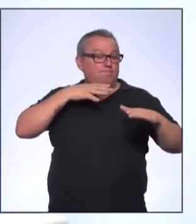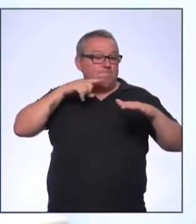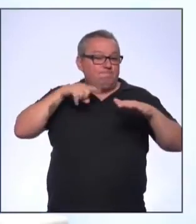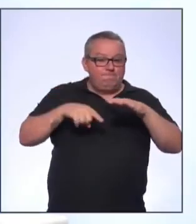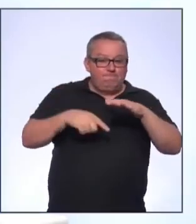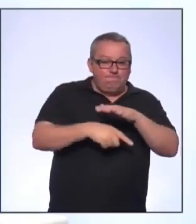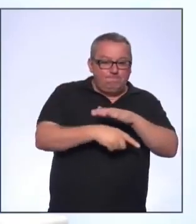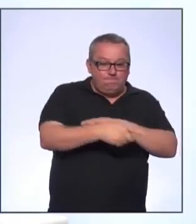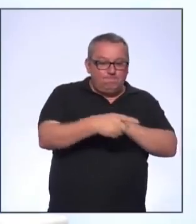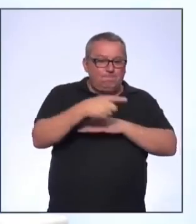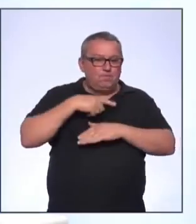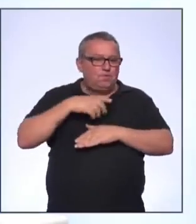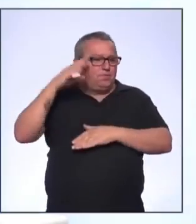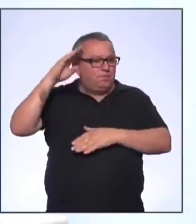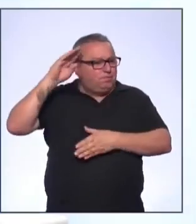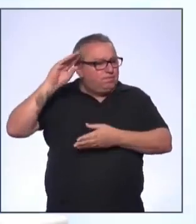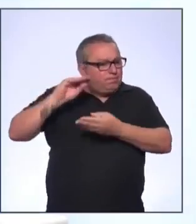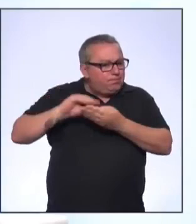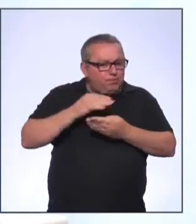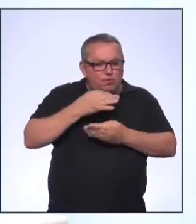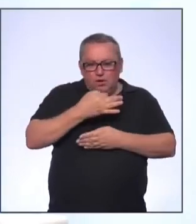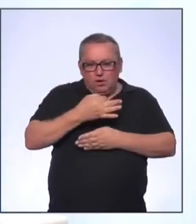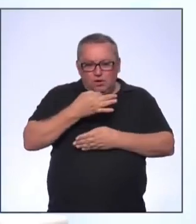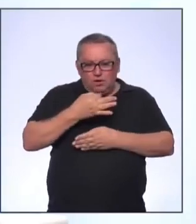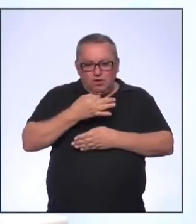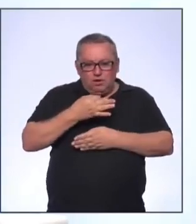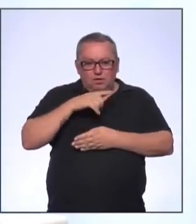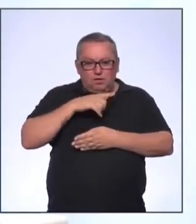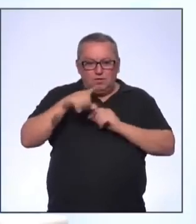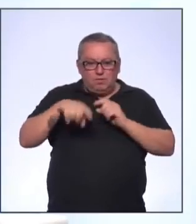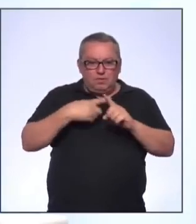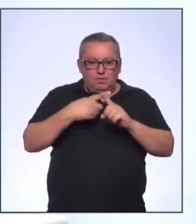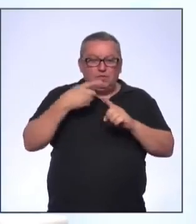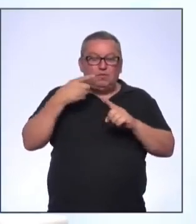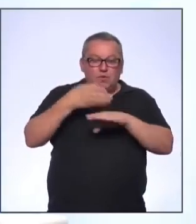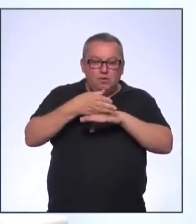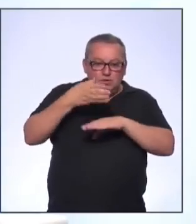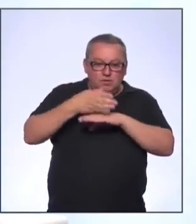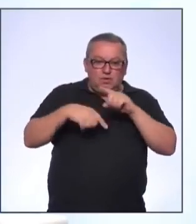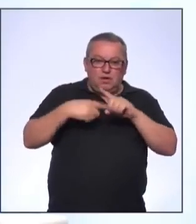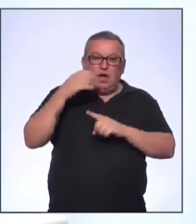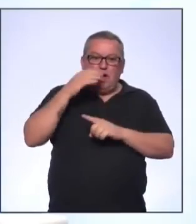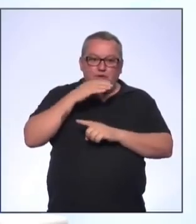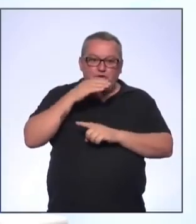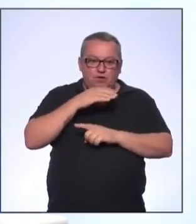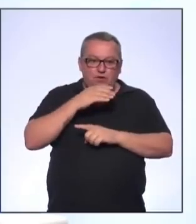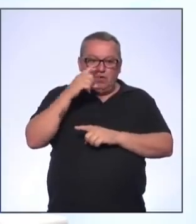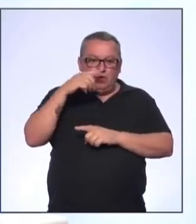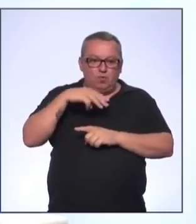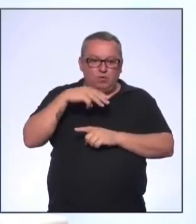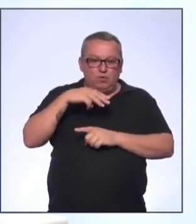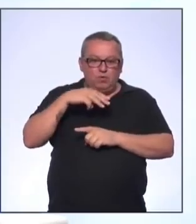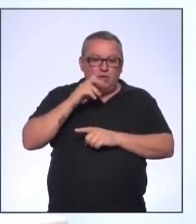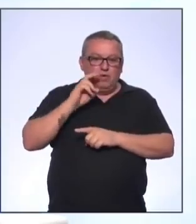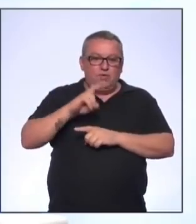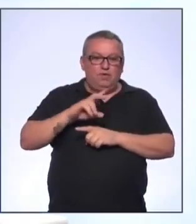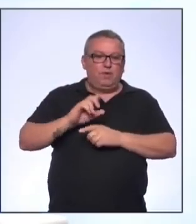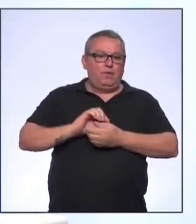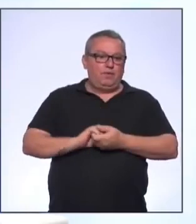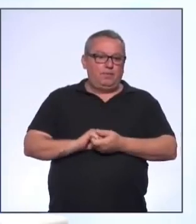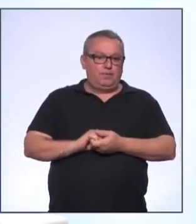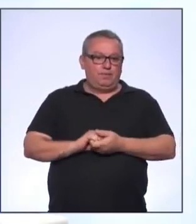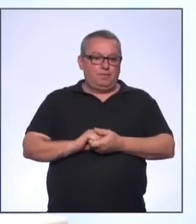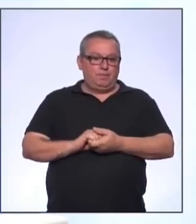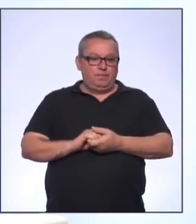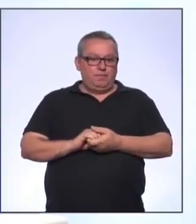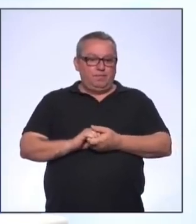intere realmente sobre o que é um artigo de opinião, vamos ter mais uma interação, mas essa é bem rapidinha, uma interação de 1 minuto. Na tela, olha só.